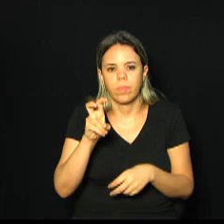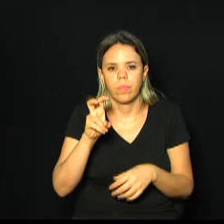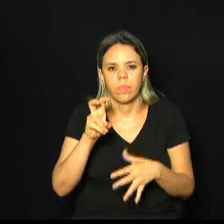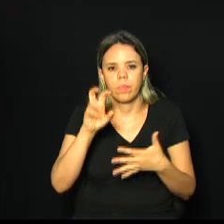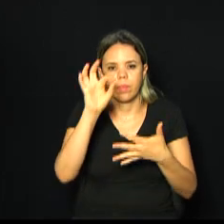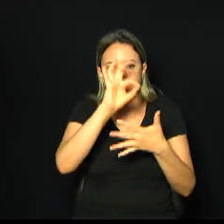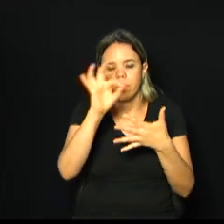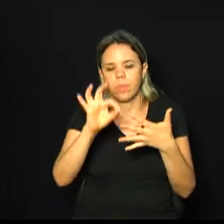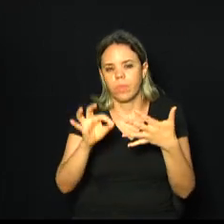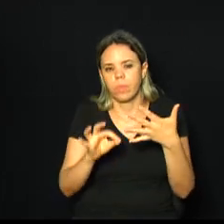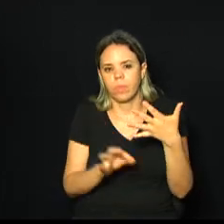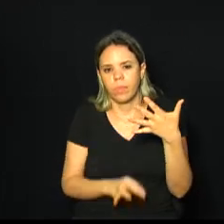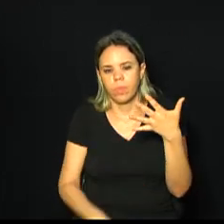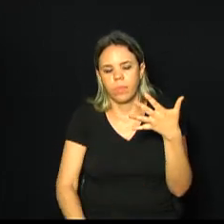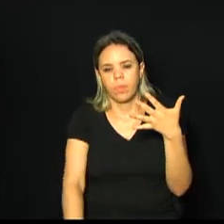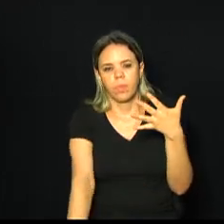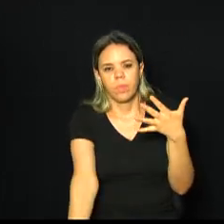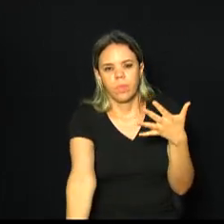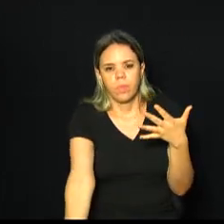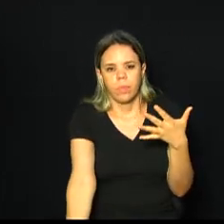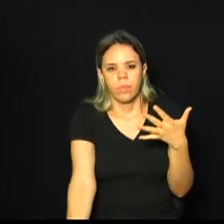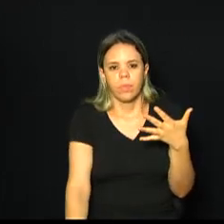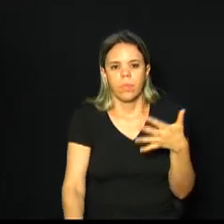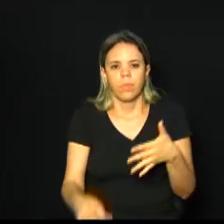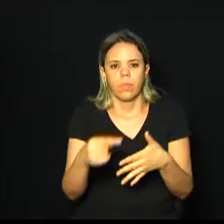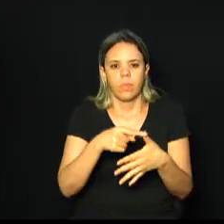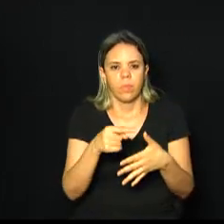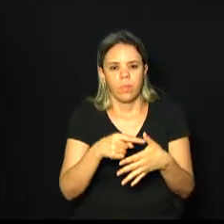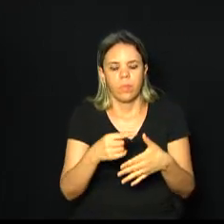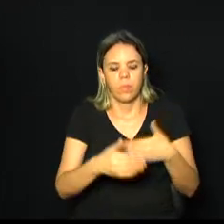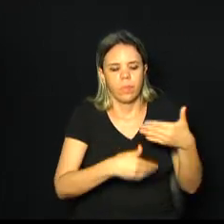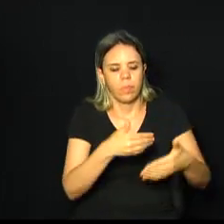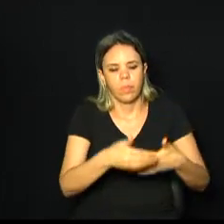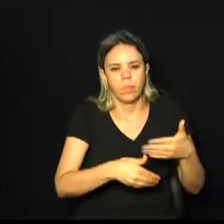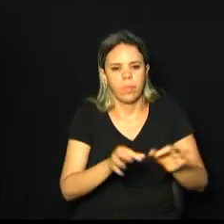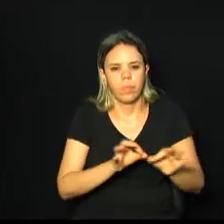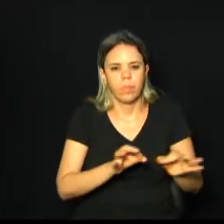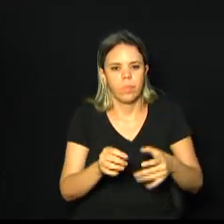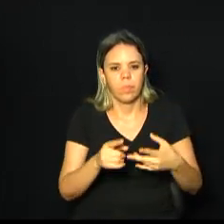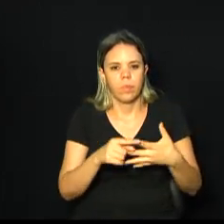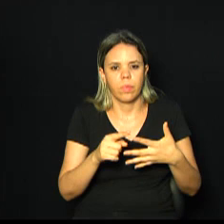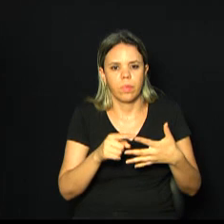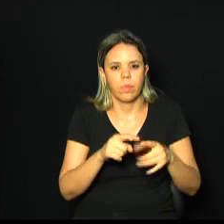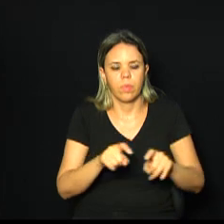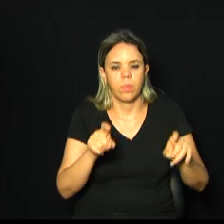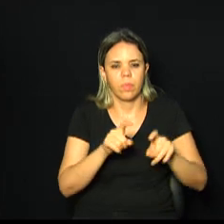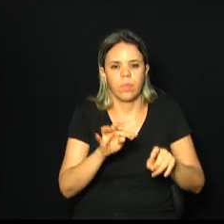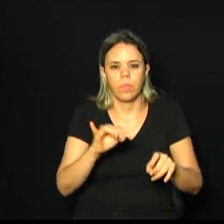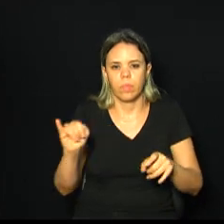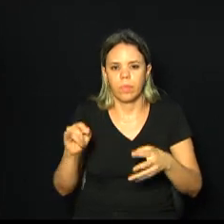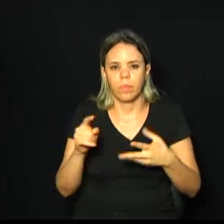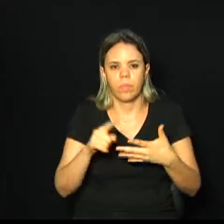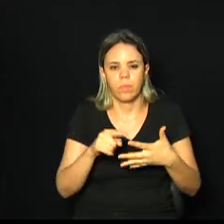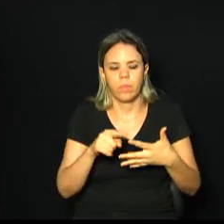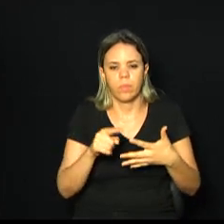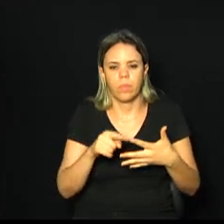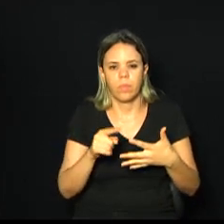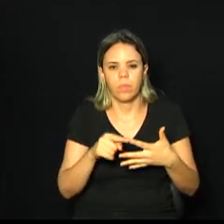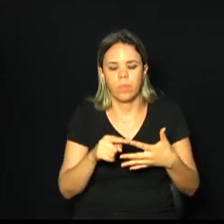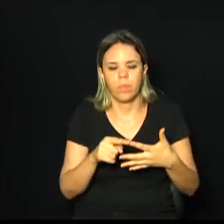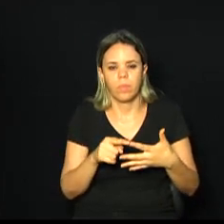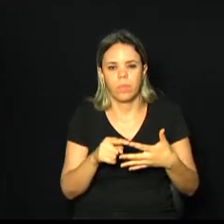pilares, que são os processos, a tecnologia da informação, que